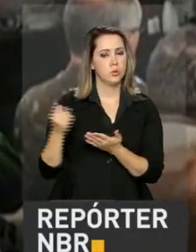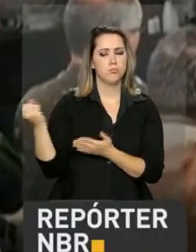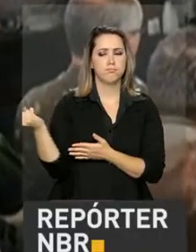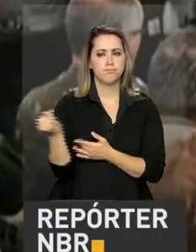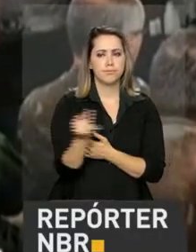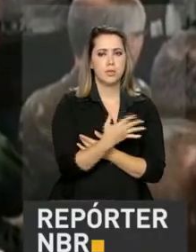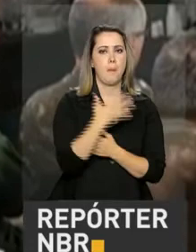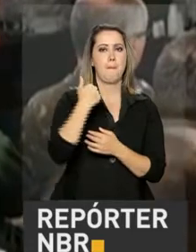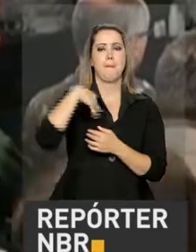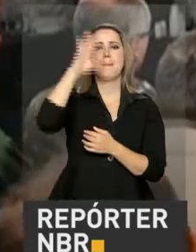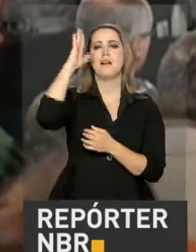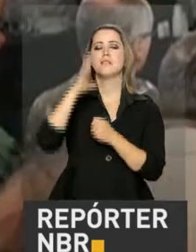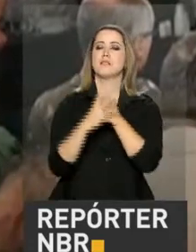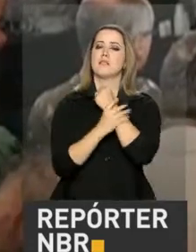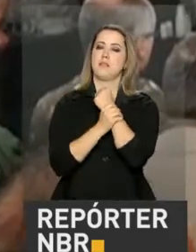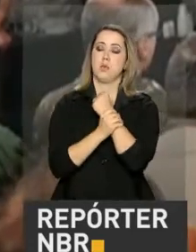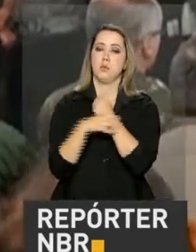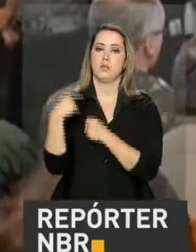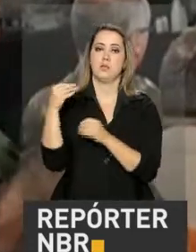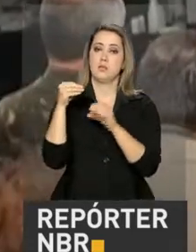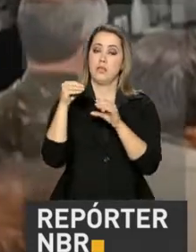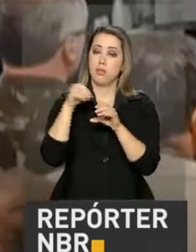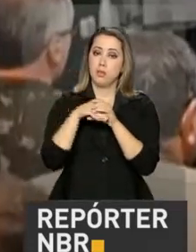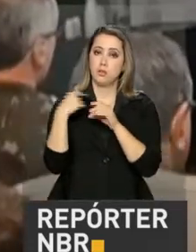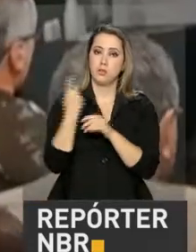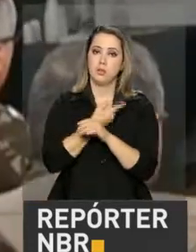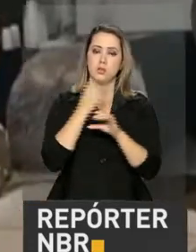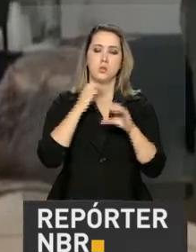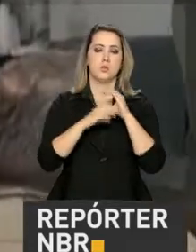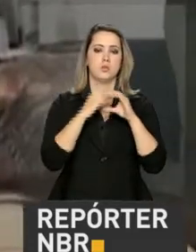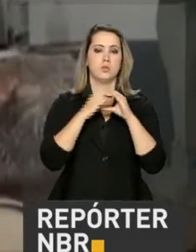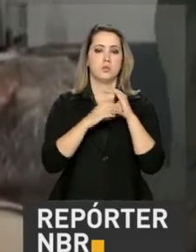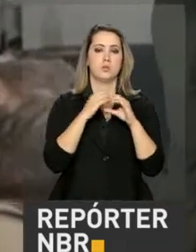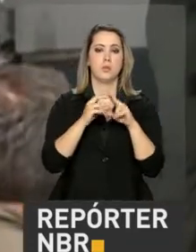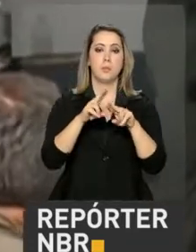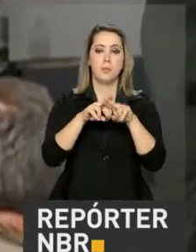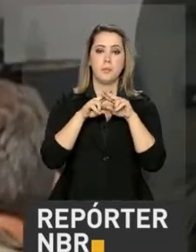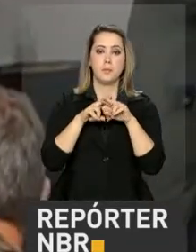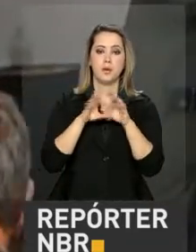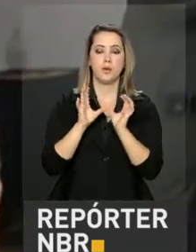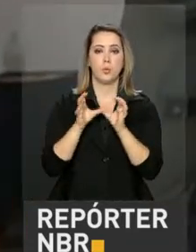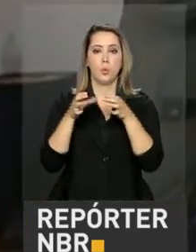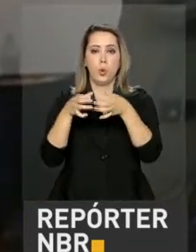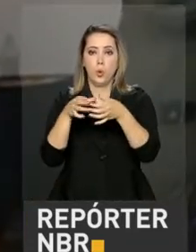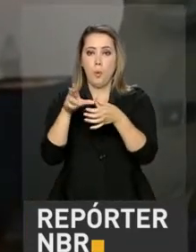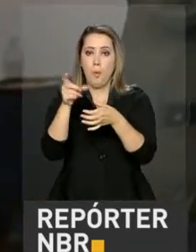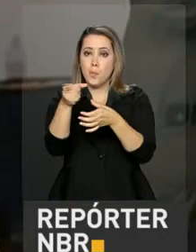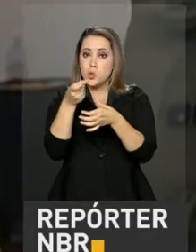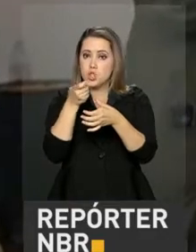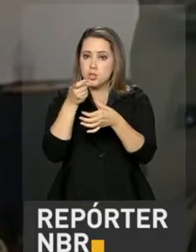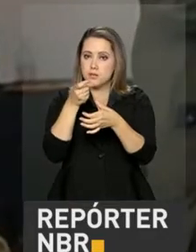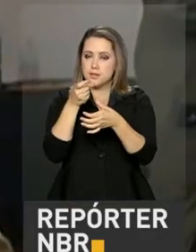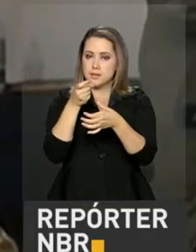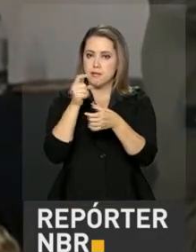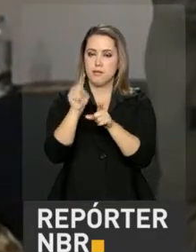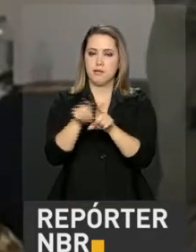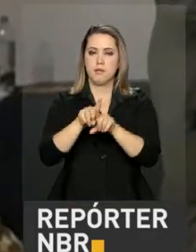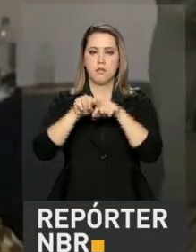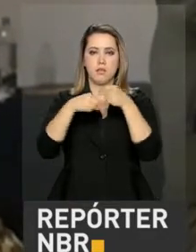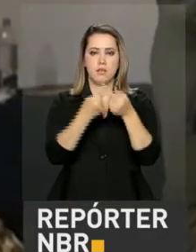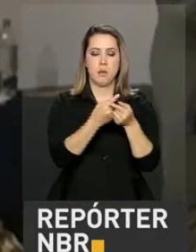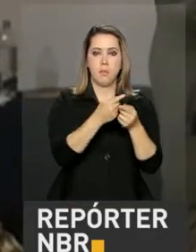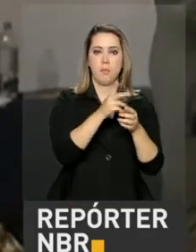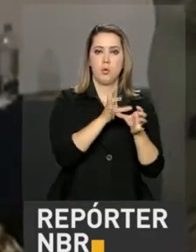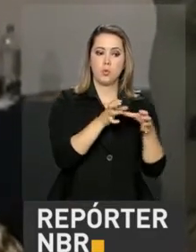mais segurança em termos das nossas comunicações, através da banda X. Depois vamos poder, através da banda